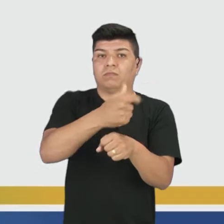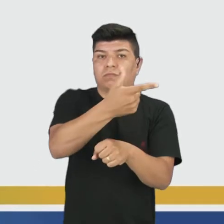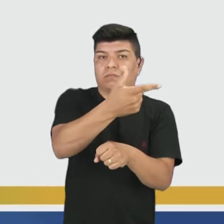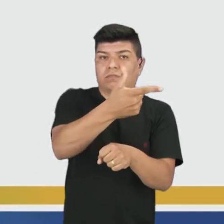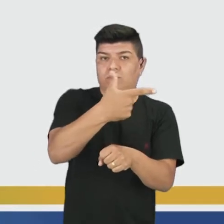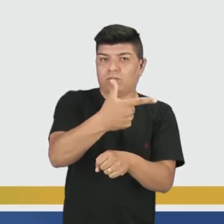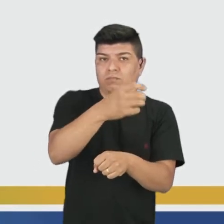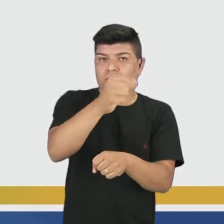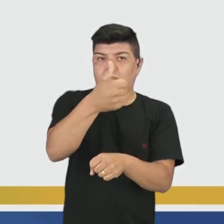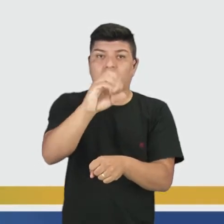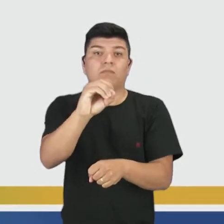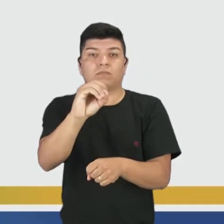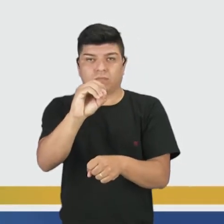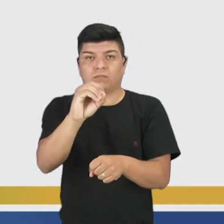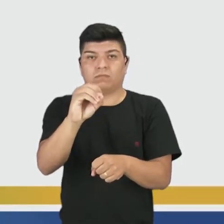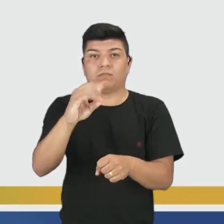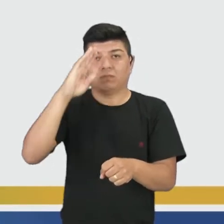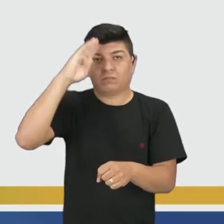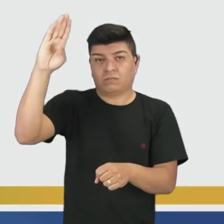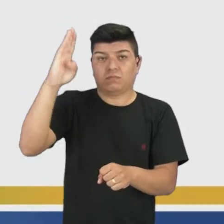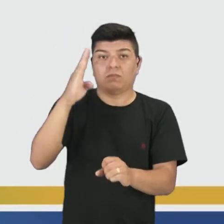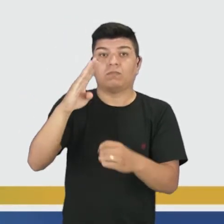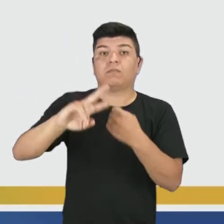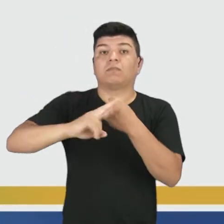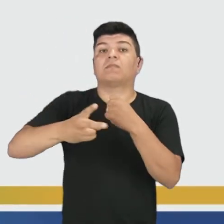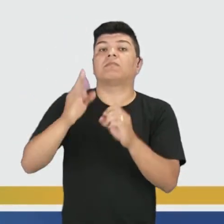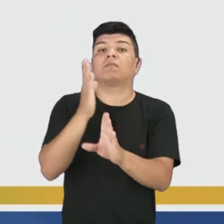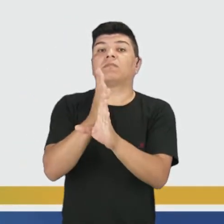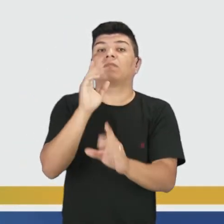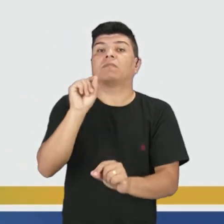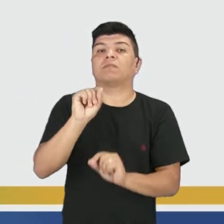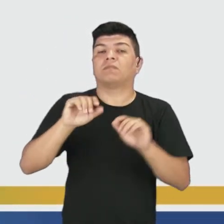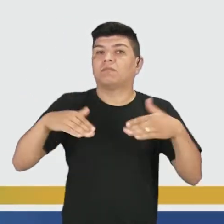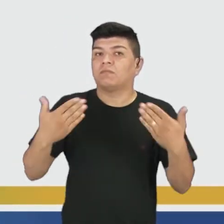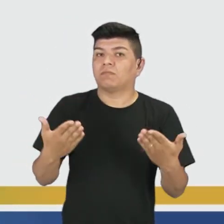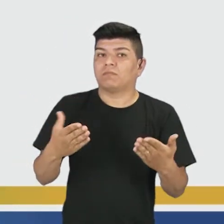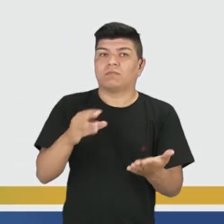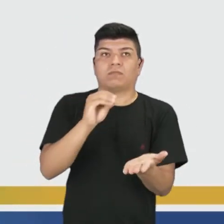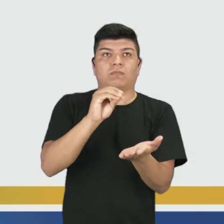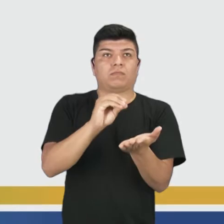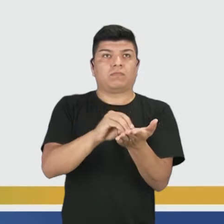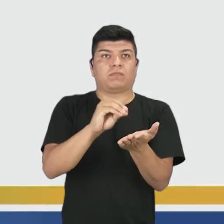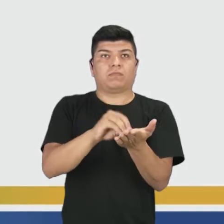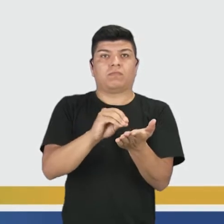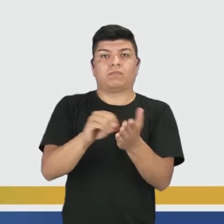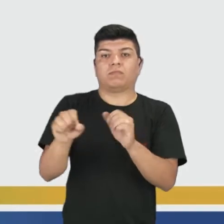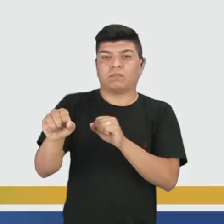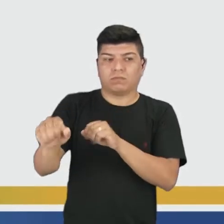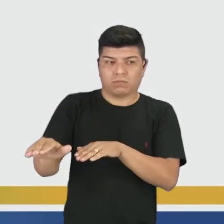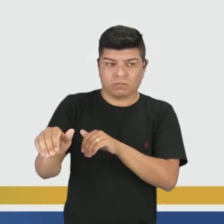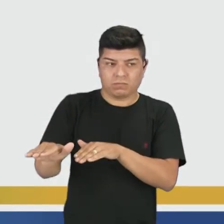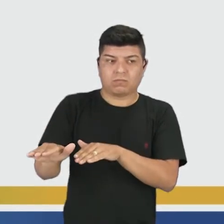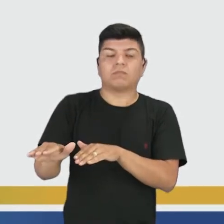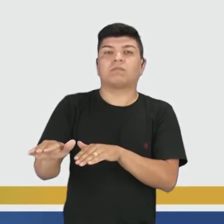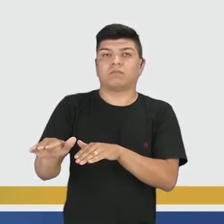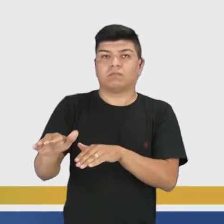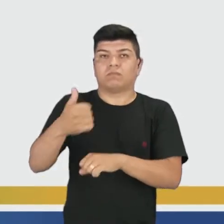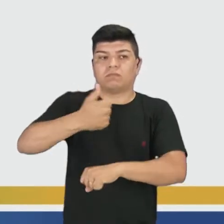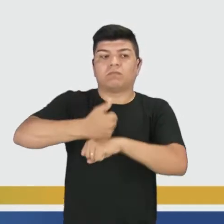principais causas das desigualdades sociais são, vamos lá, falta de acesso à educação de